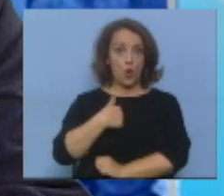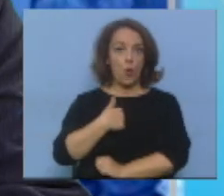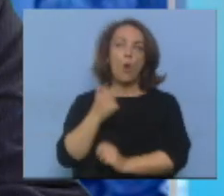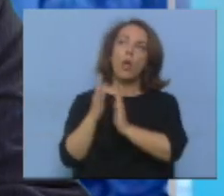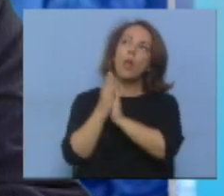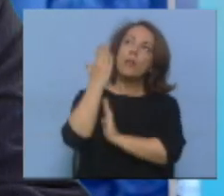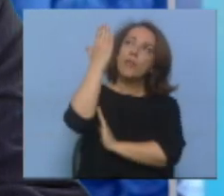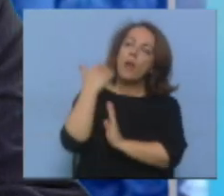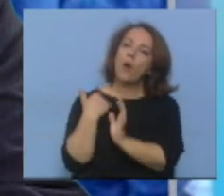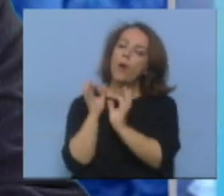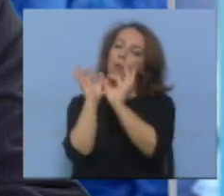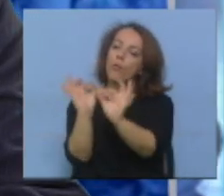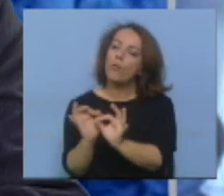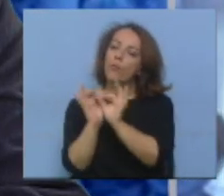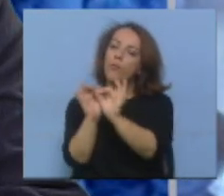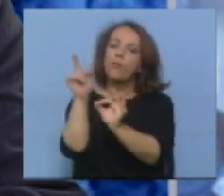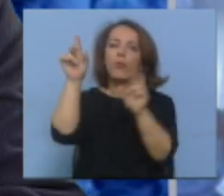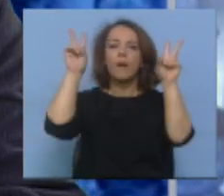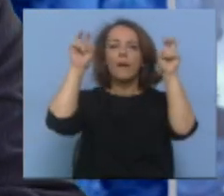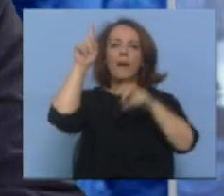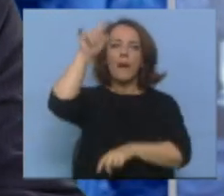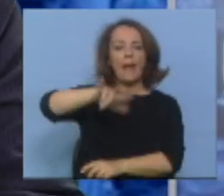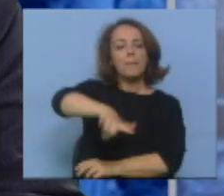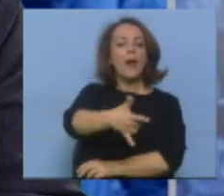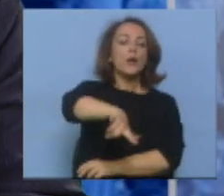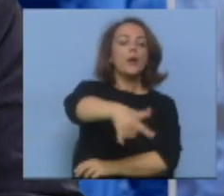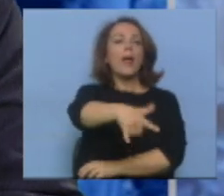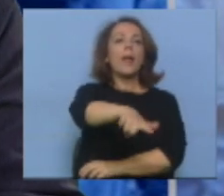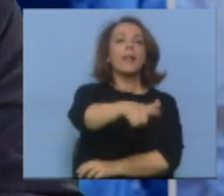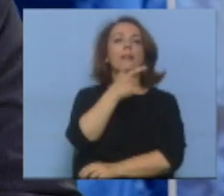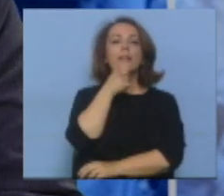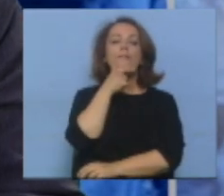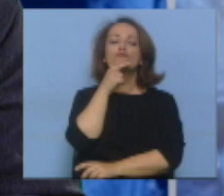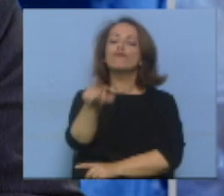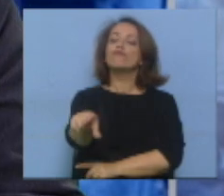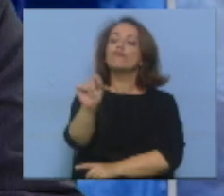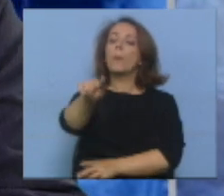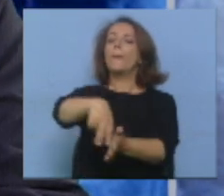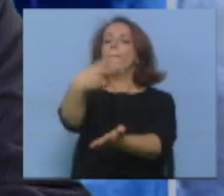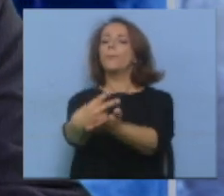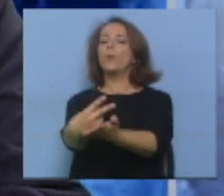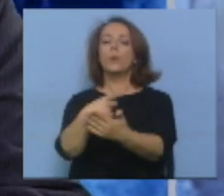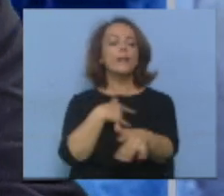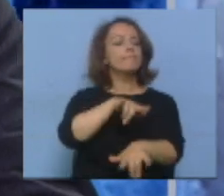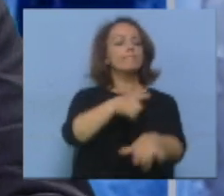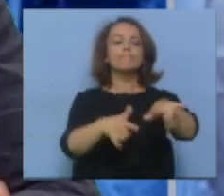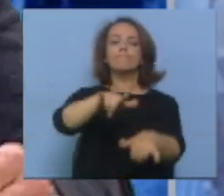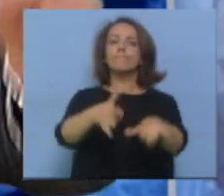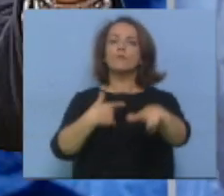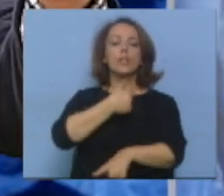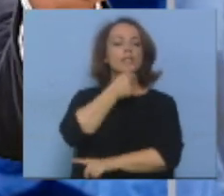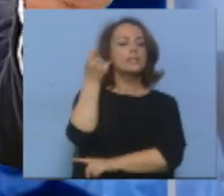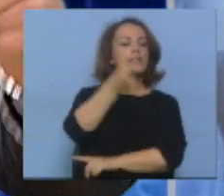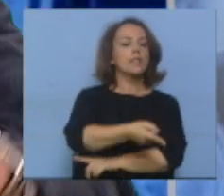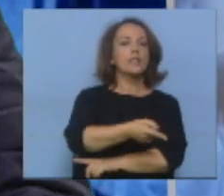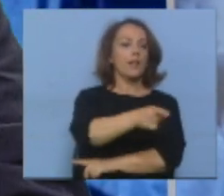que anda a brincar as marionetes lá em cima e a diz, agora puxa o cordelinho e tu tropeças. E a outro não, a outro